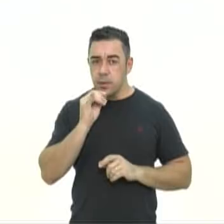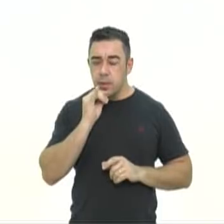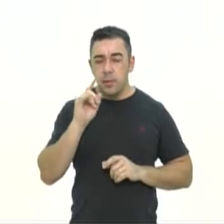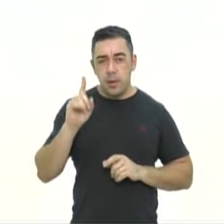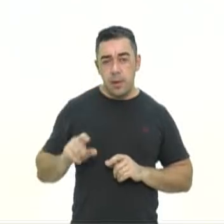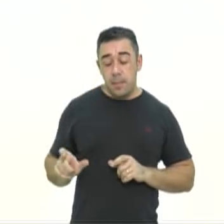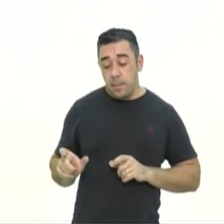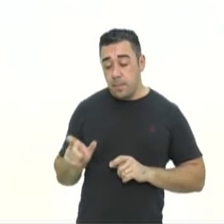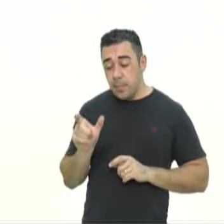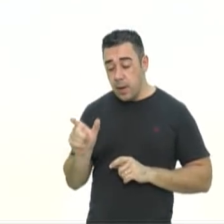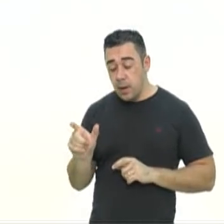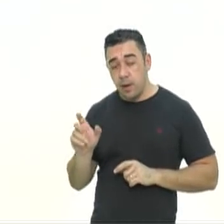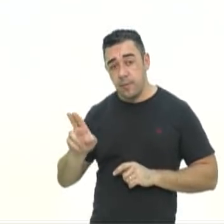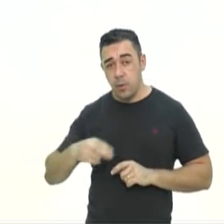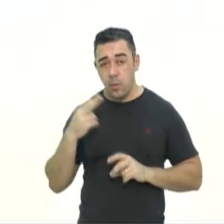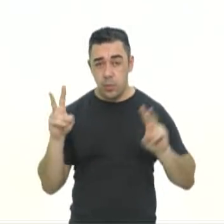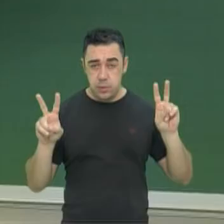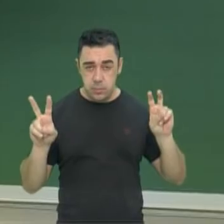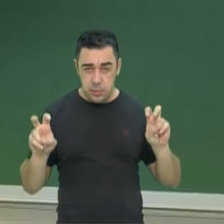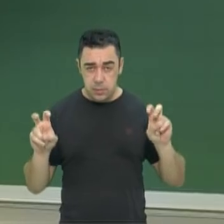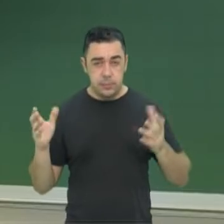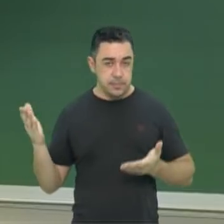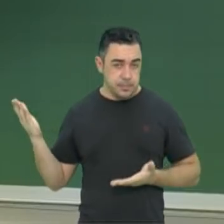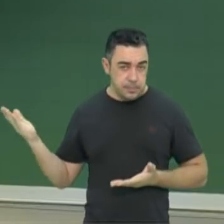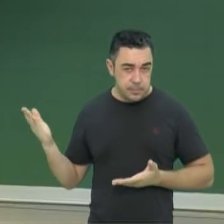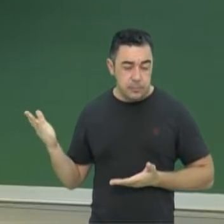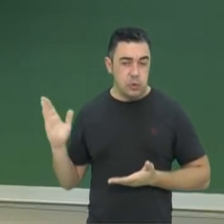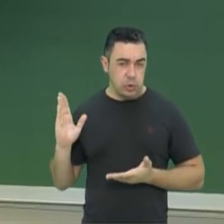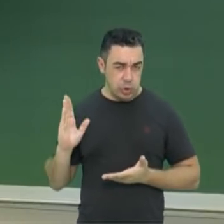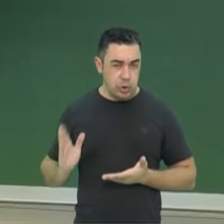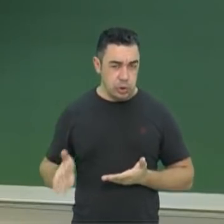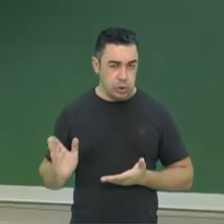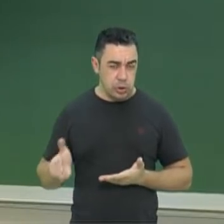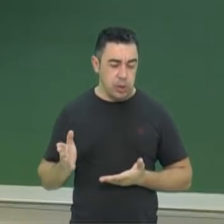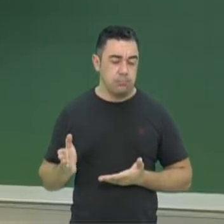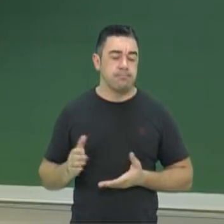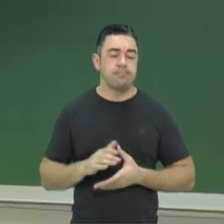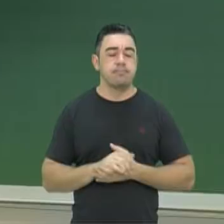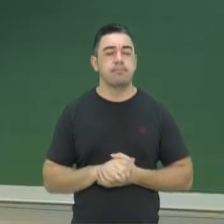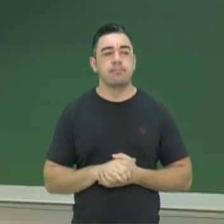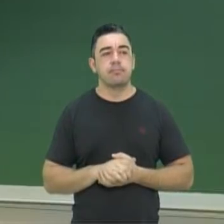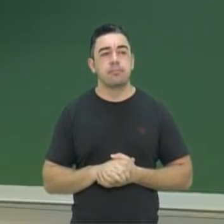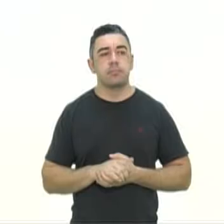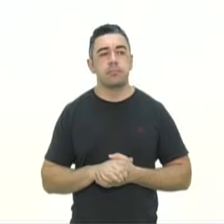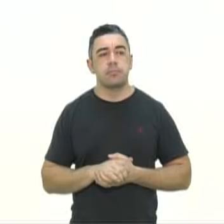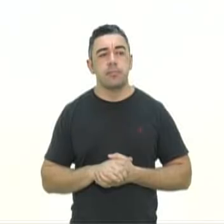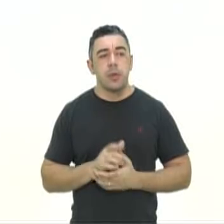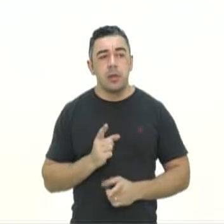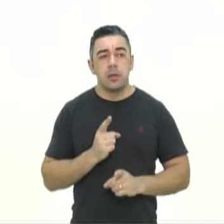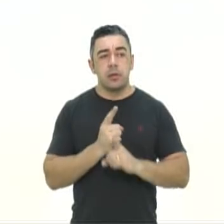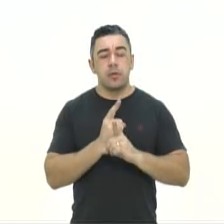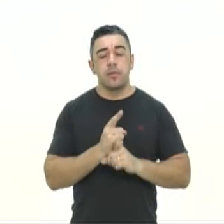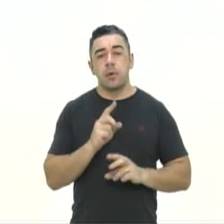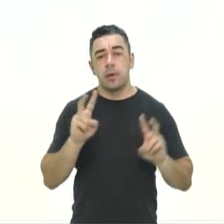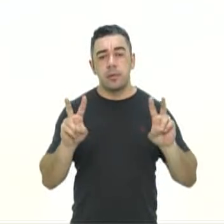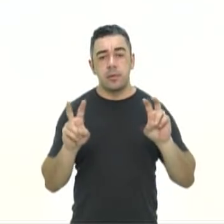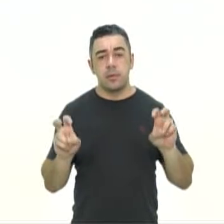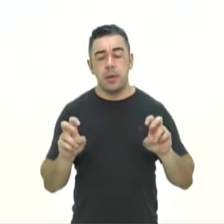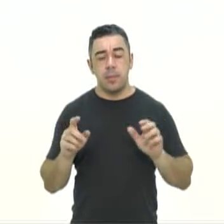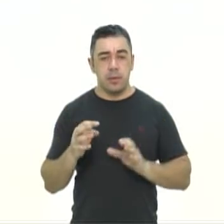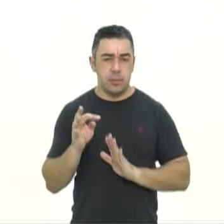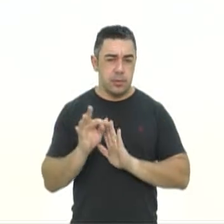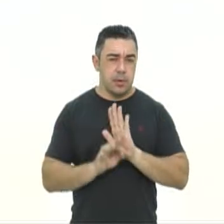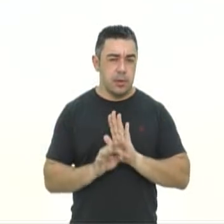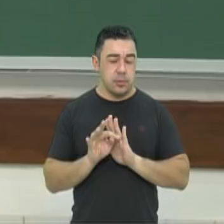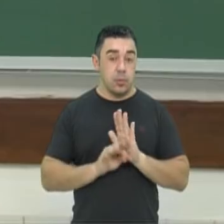determinada palavra ou expressão, a gente já tem feito bastante isso ao longo das nossas aulas, e identificar o tema de um